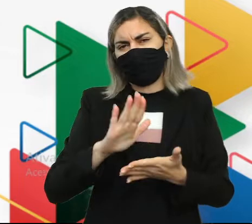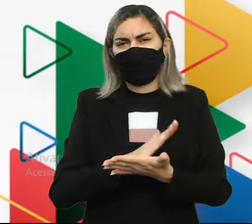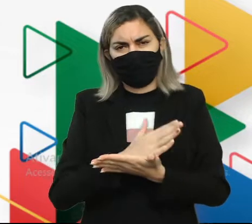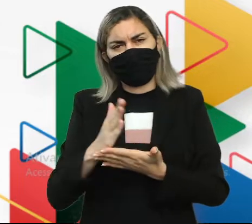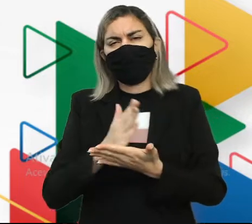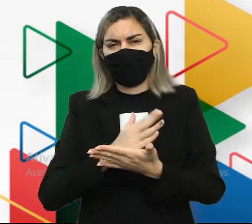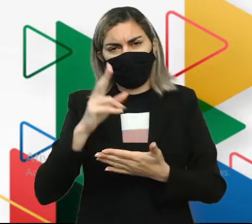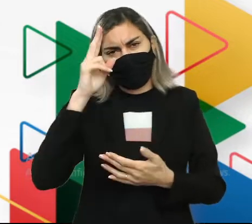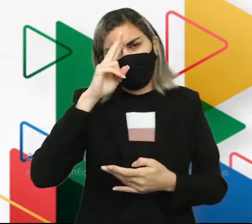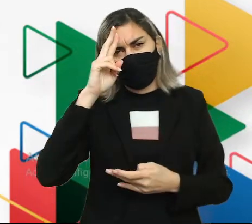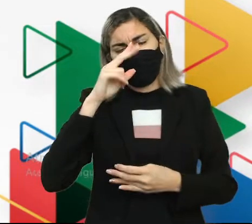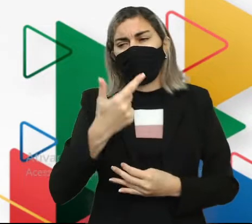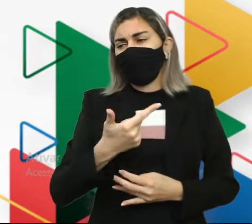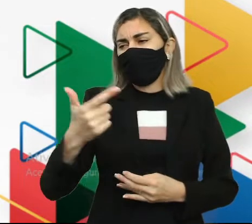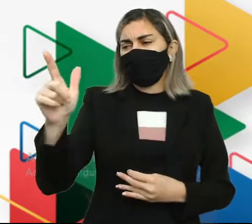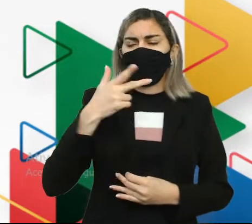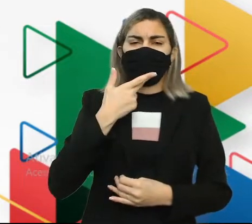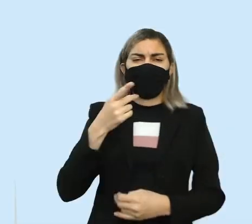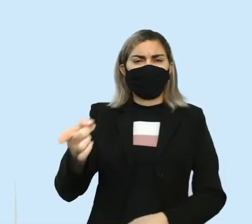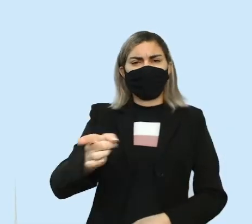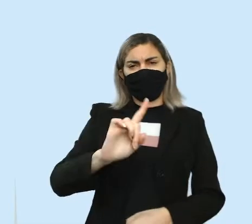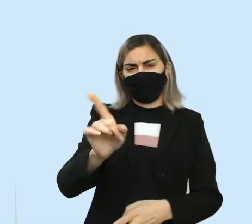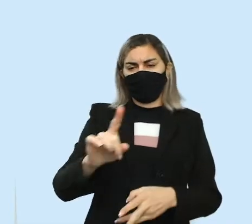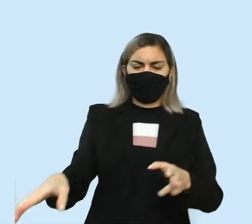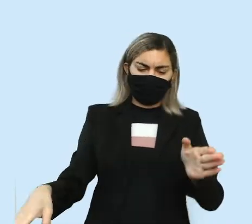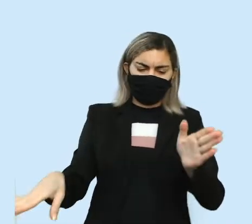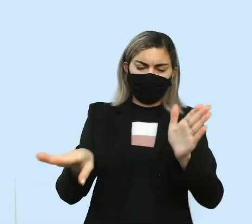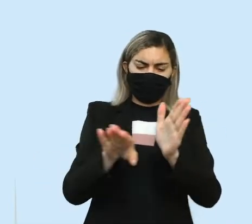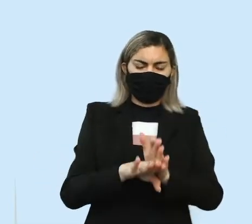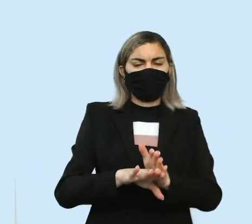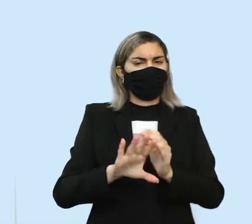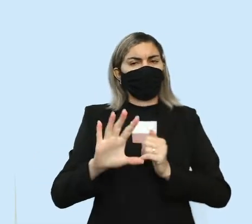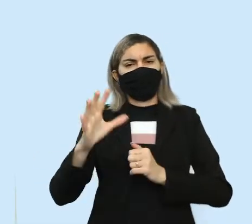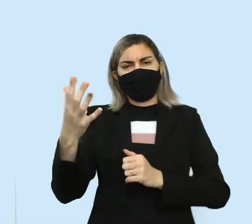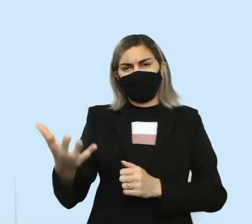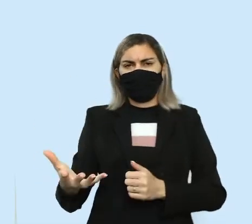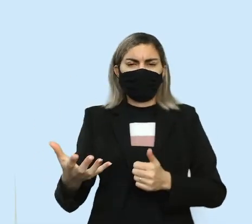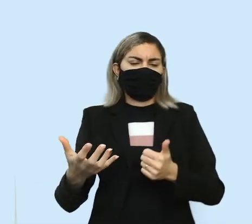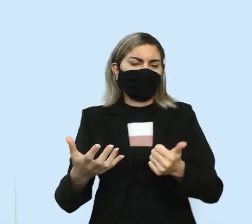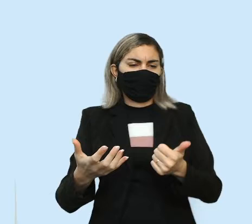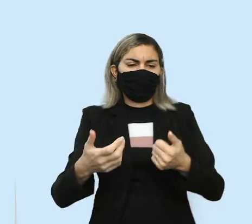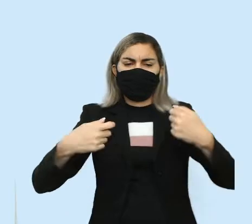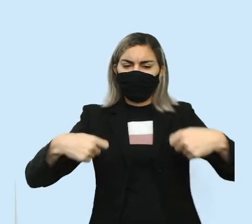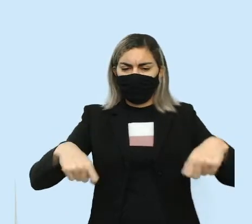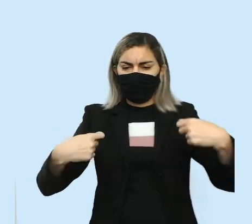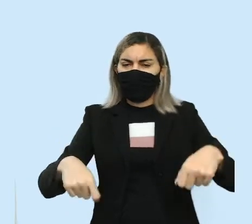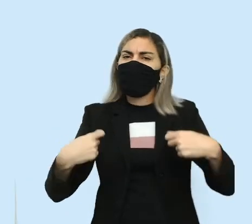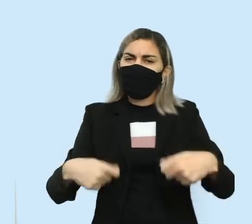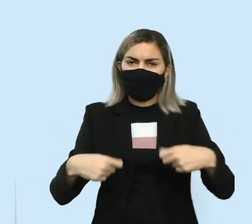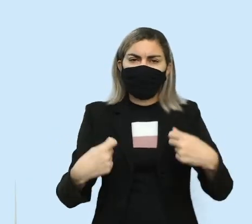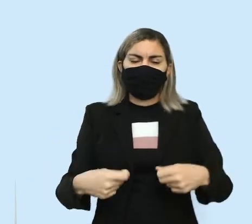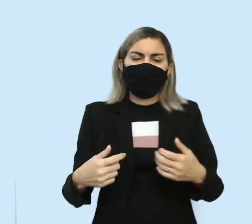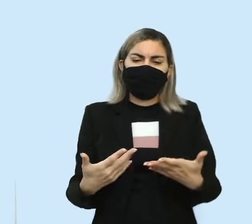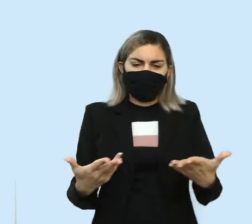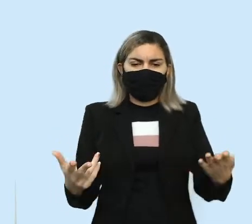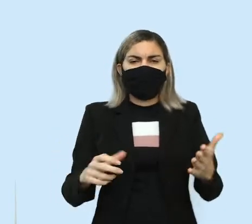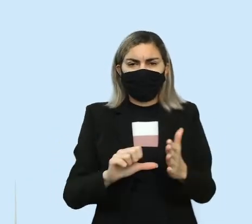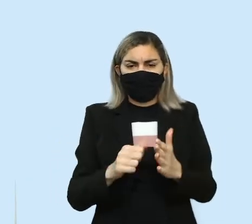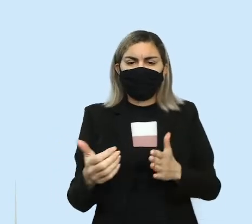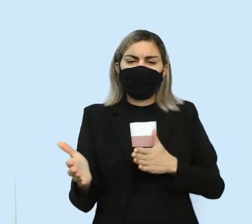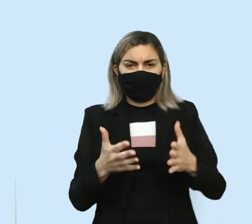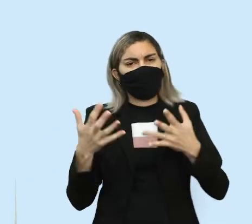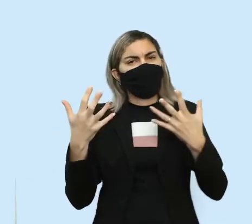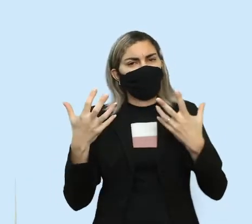alguns historiadores. Outros dizem que não, que essa chegada ela aconteceu, né, como uma necessidade, foram de alguma forma no primeiro